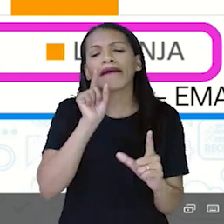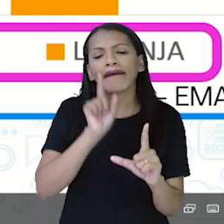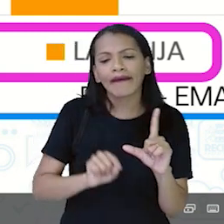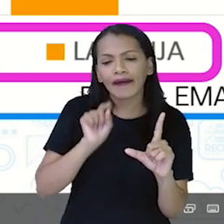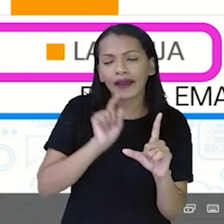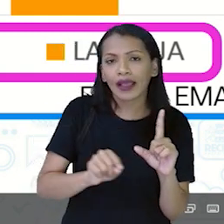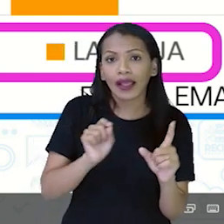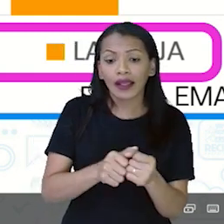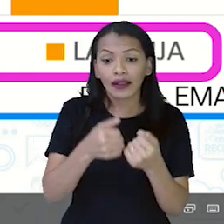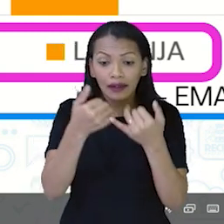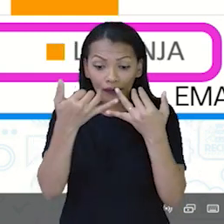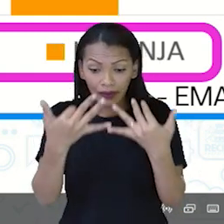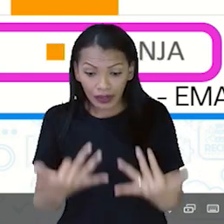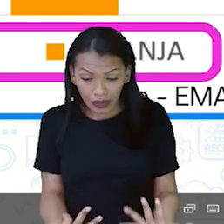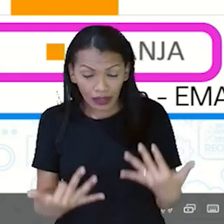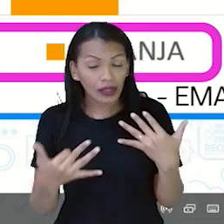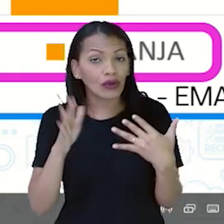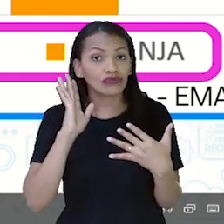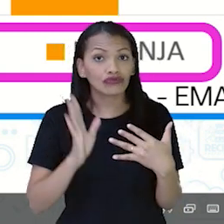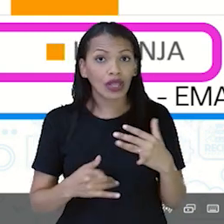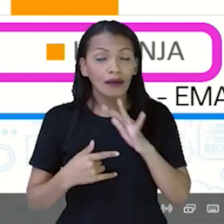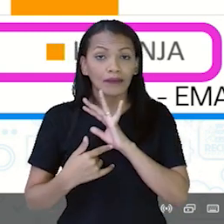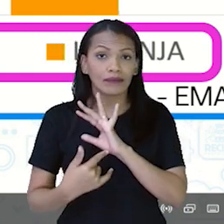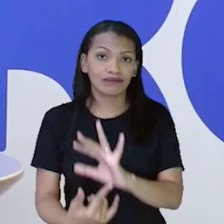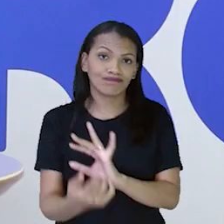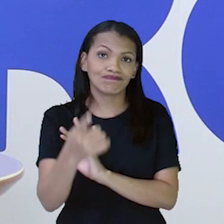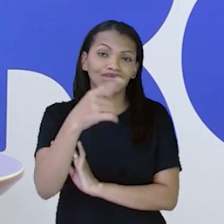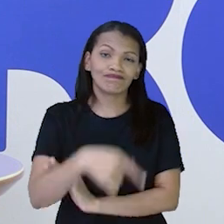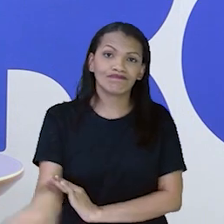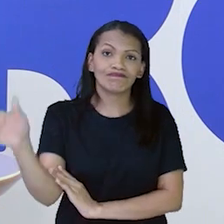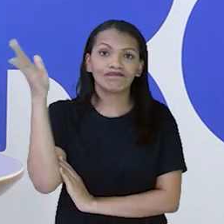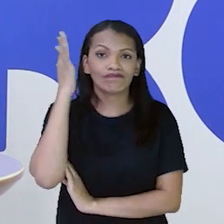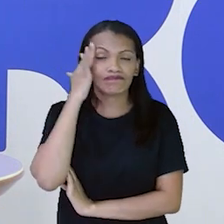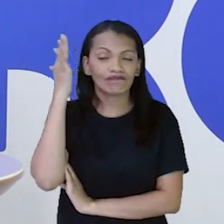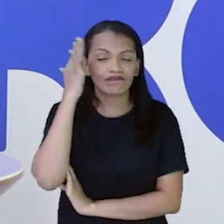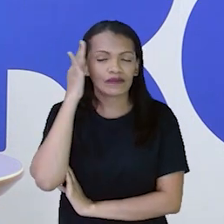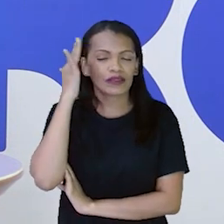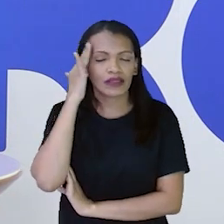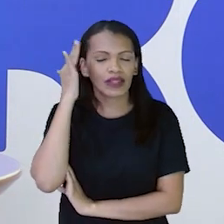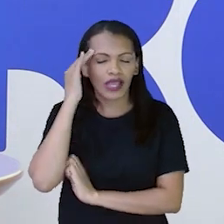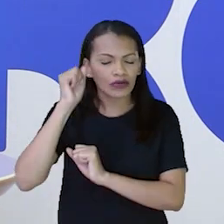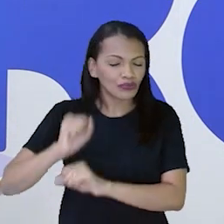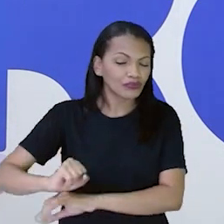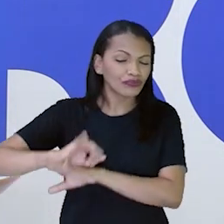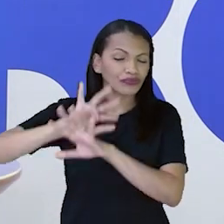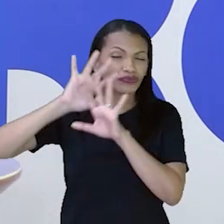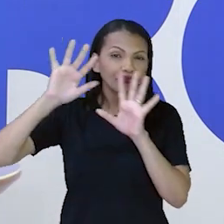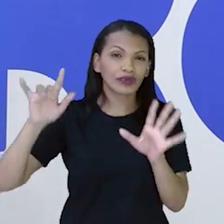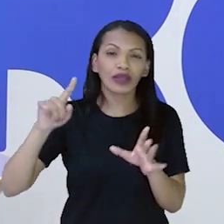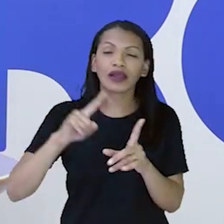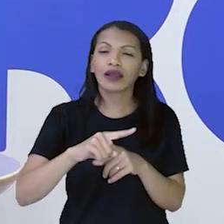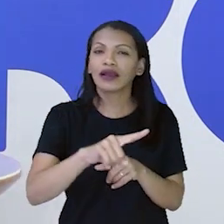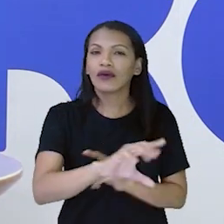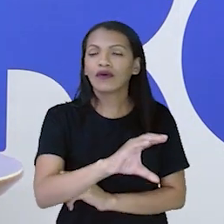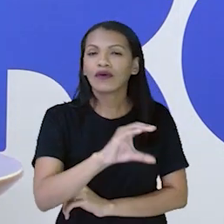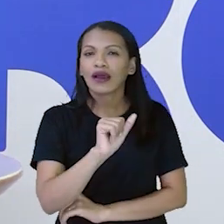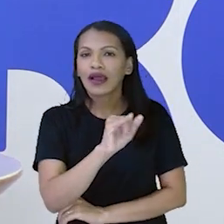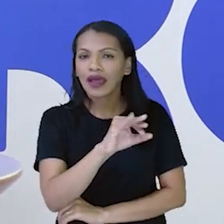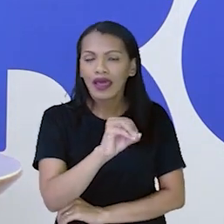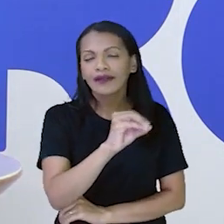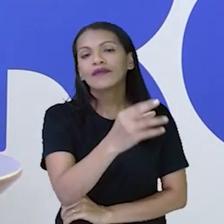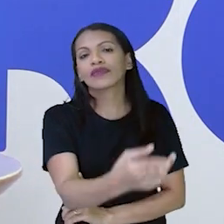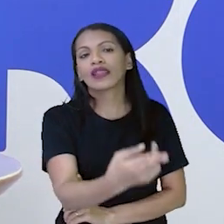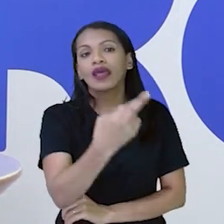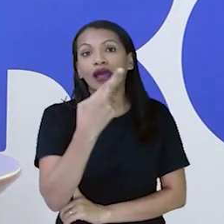toda essa explicação que ela deu para vocês vai servir para quê? Para você interpretar. Inclusive, foi o Caio, né? Já respondeu aqui.